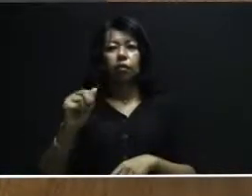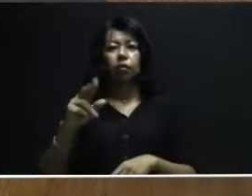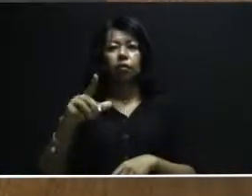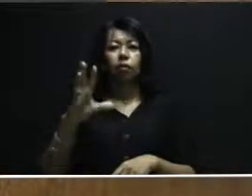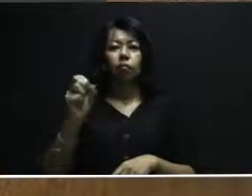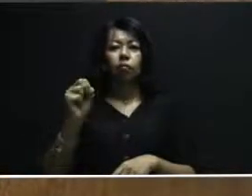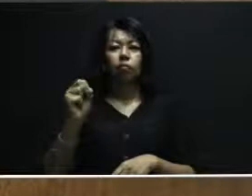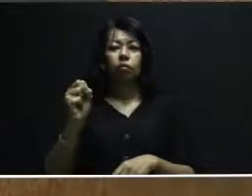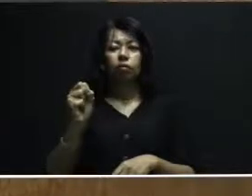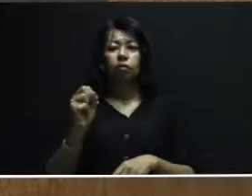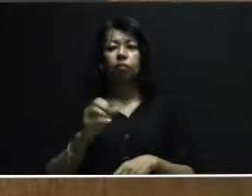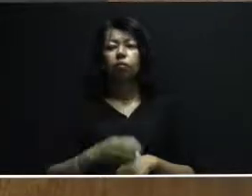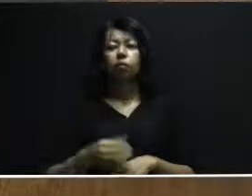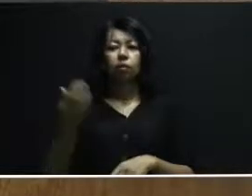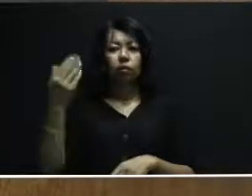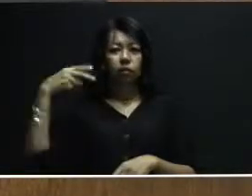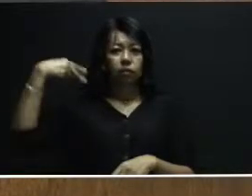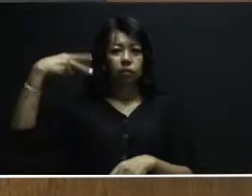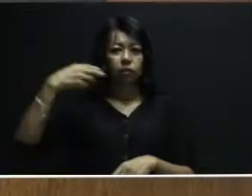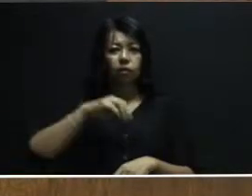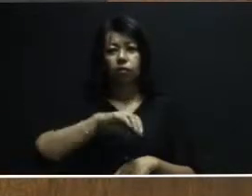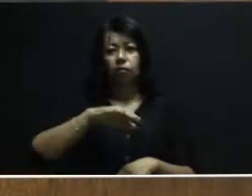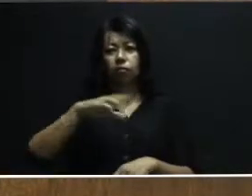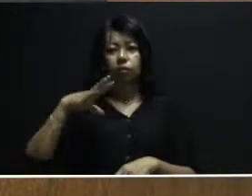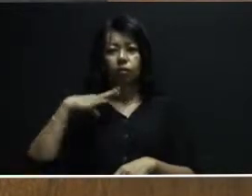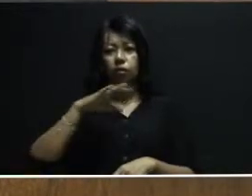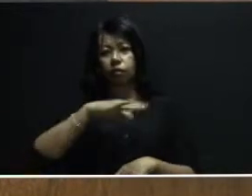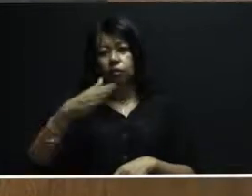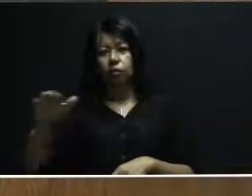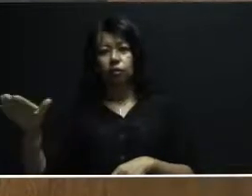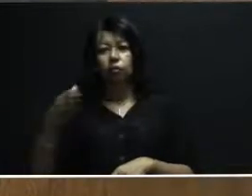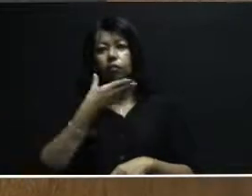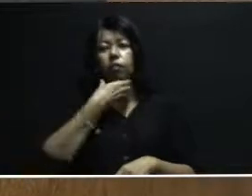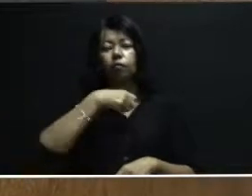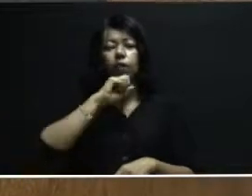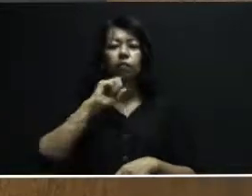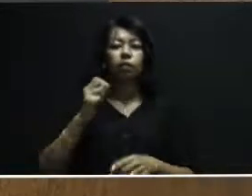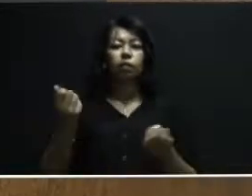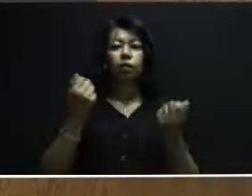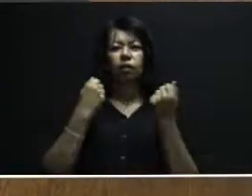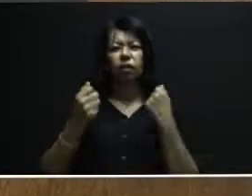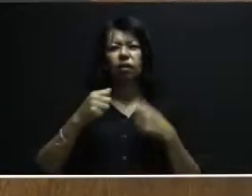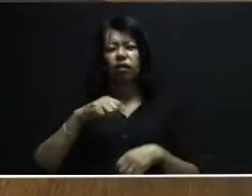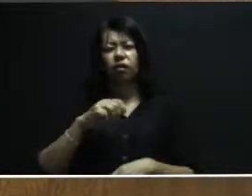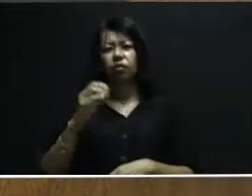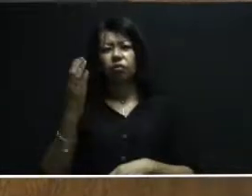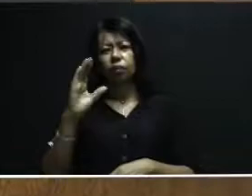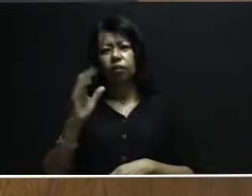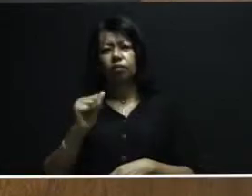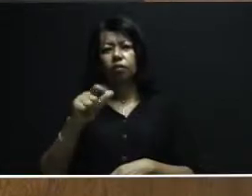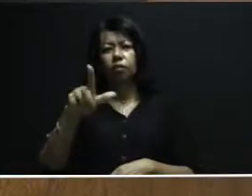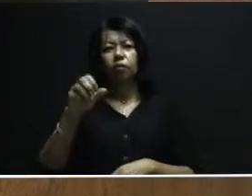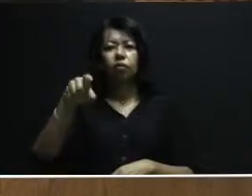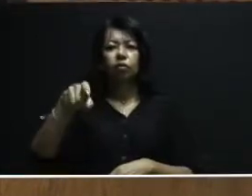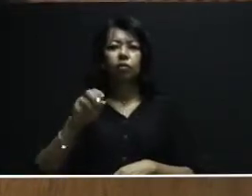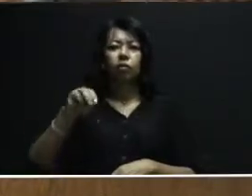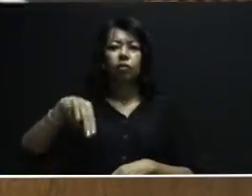Mantovani Calejon, ex-vereador de Santos e pai do ex-atleta de Cubatão, Alexandre Mantovani.